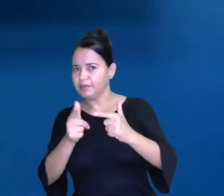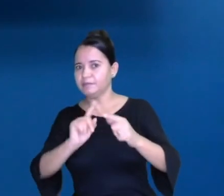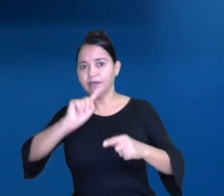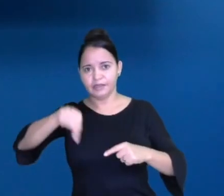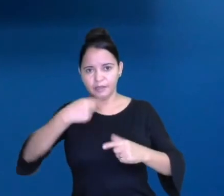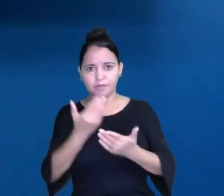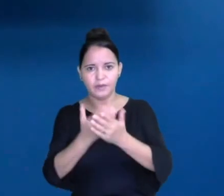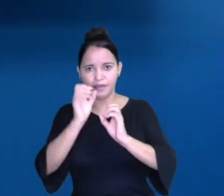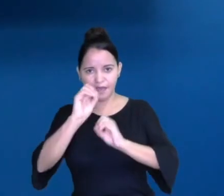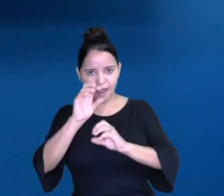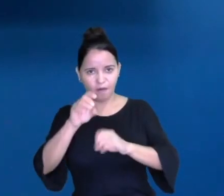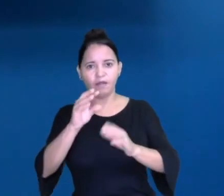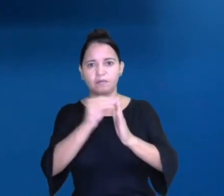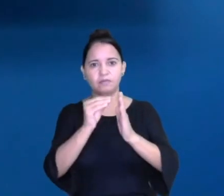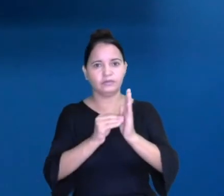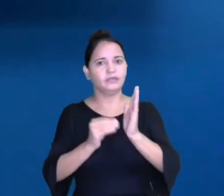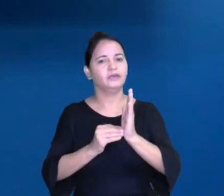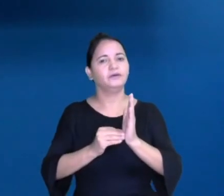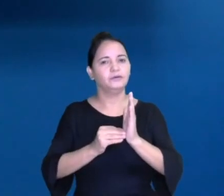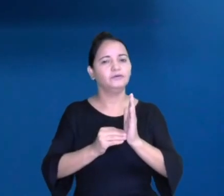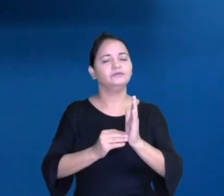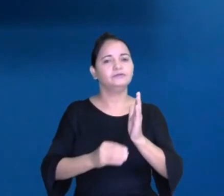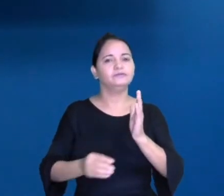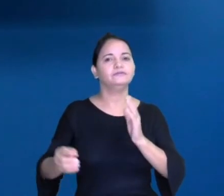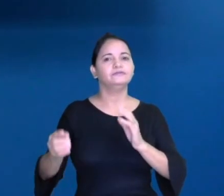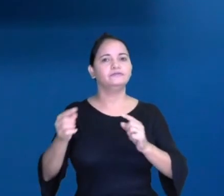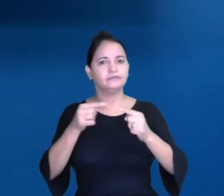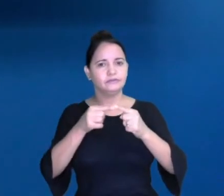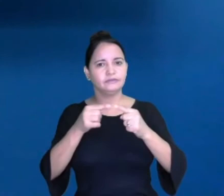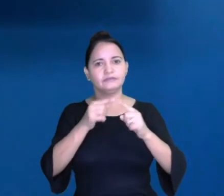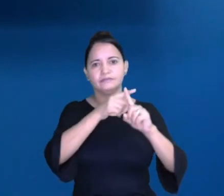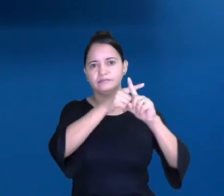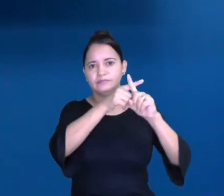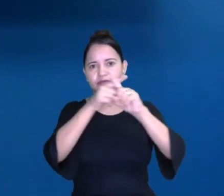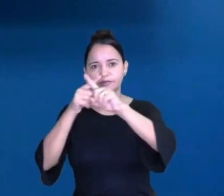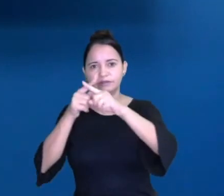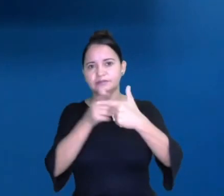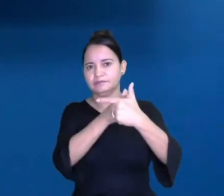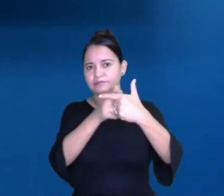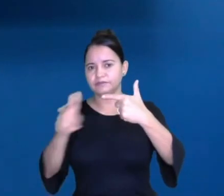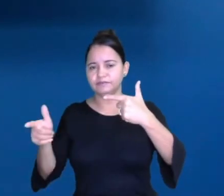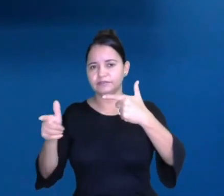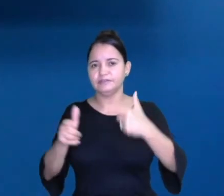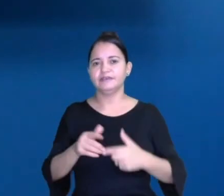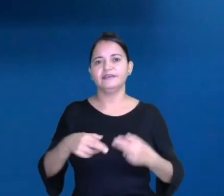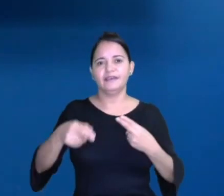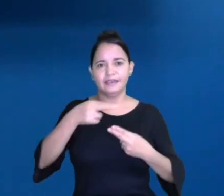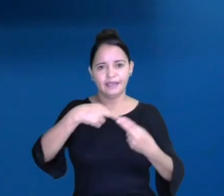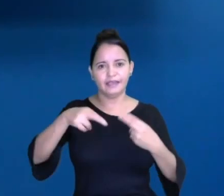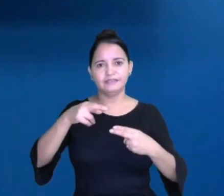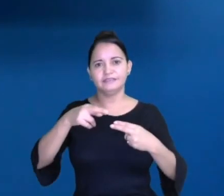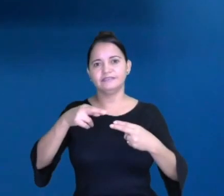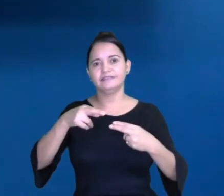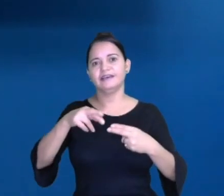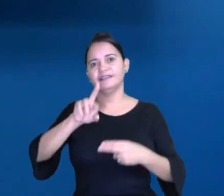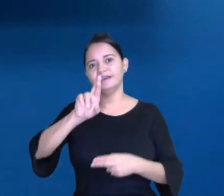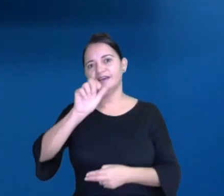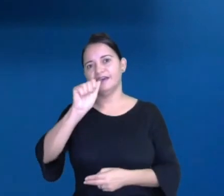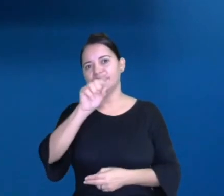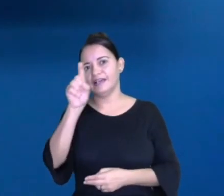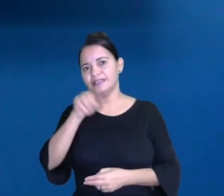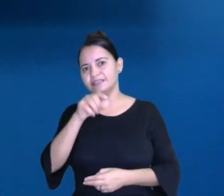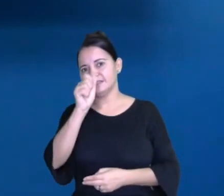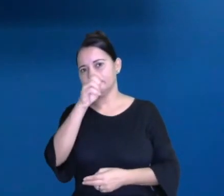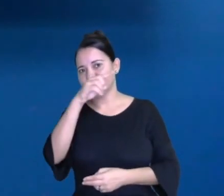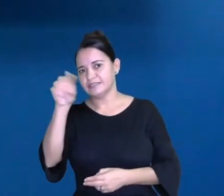volta com alguns assuntos relacionados a multiplicação e divisão e, quem sabe, relacionada a essa razão para que a